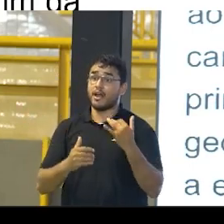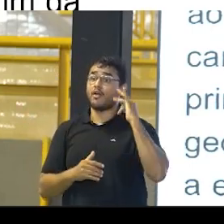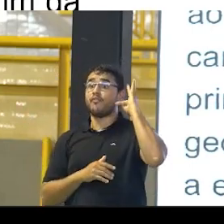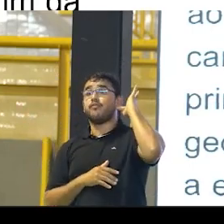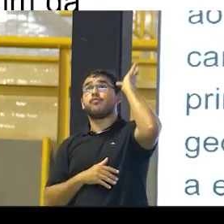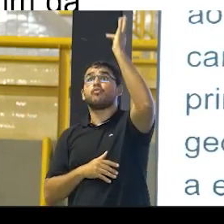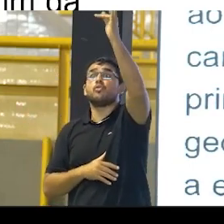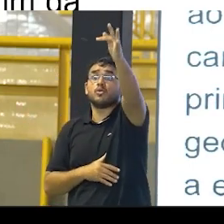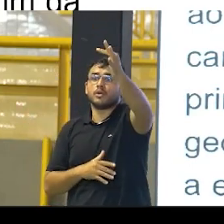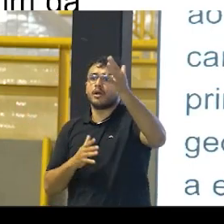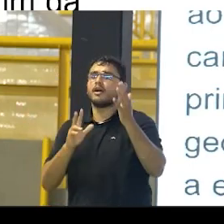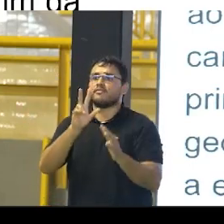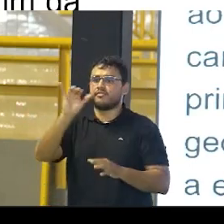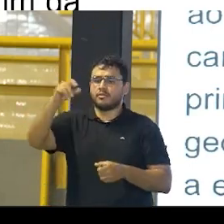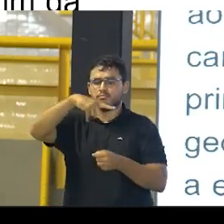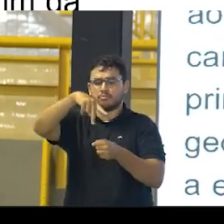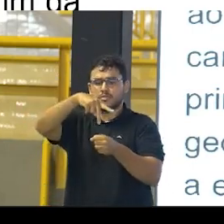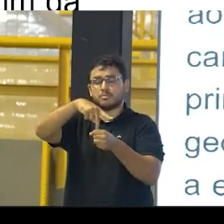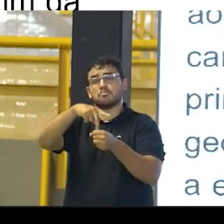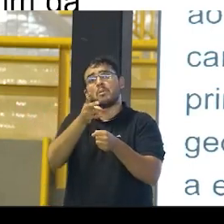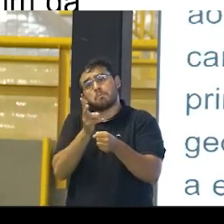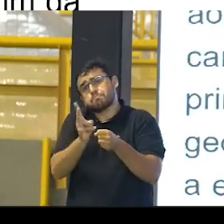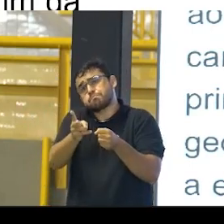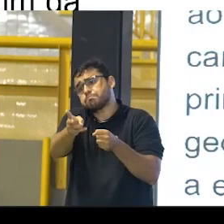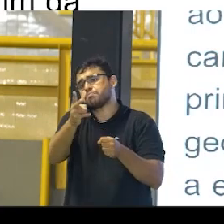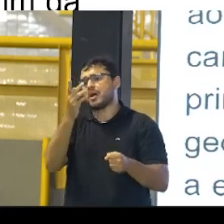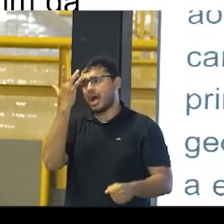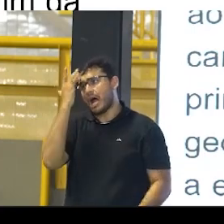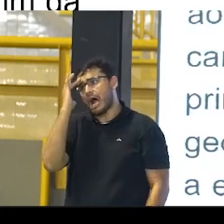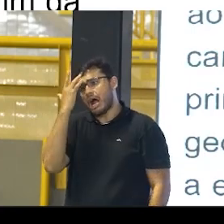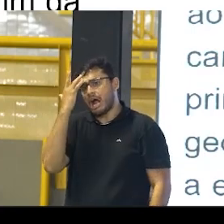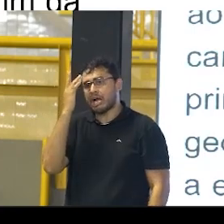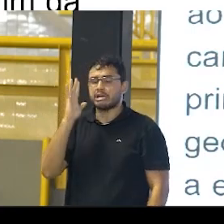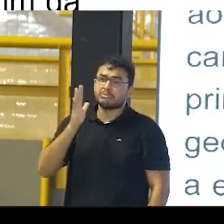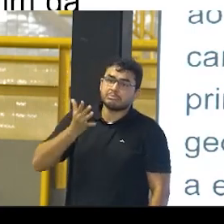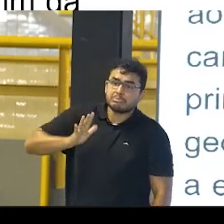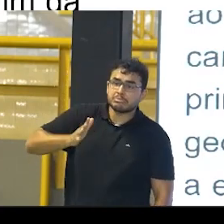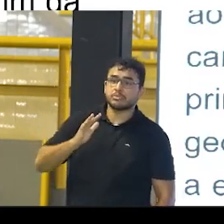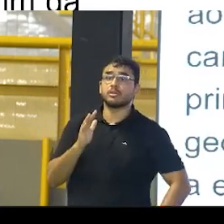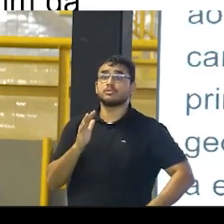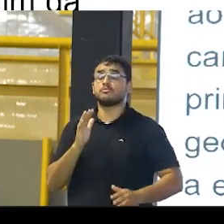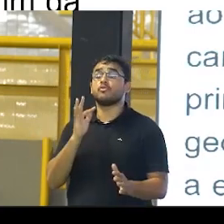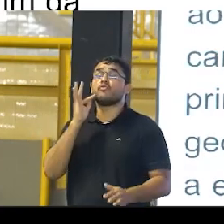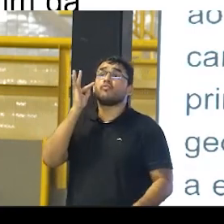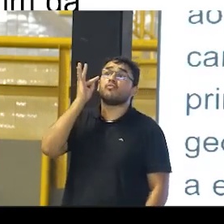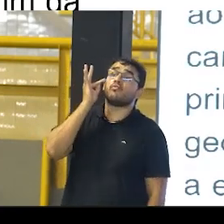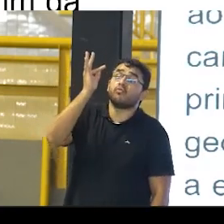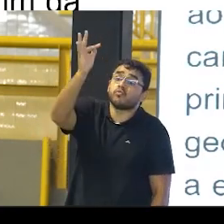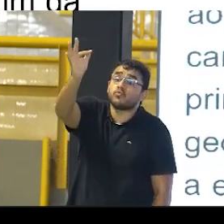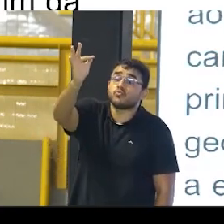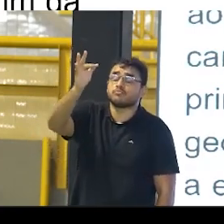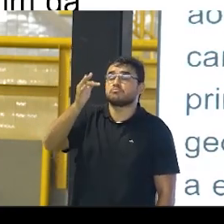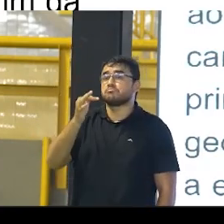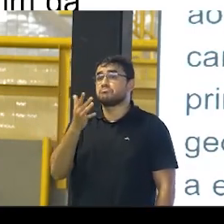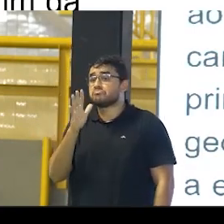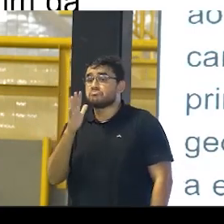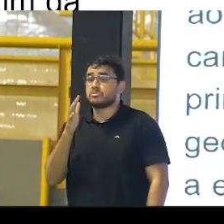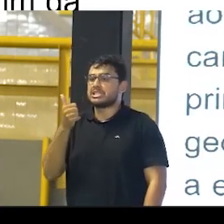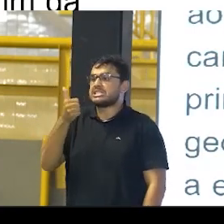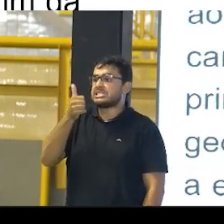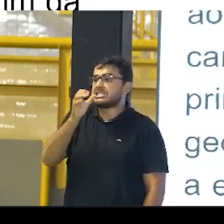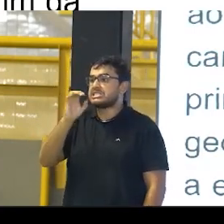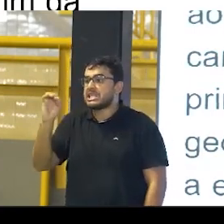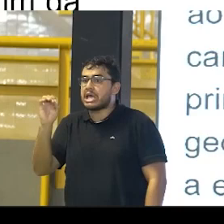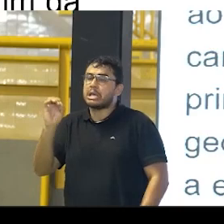super abundante, vai durar ainda um bom tempo. Um século e meio, 2 séculos. Tá? Então, beleza. Mas vai chegar ao